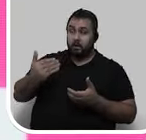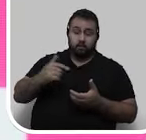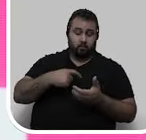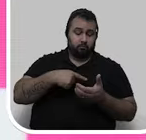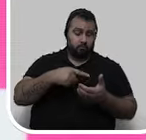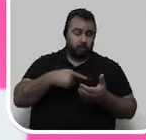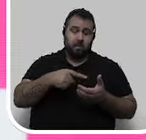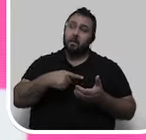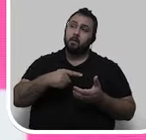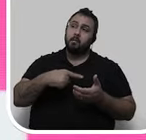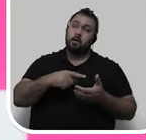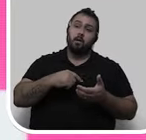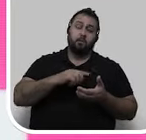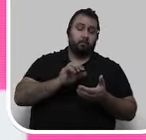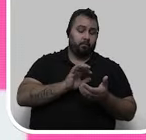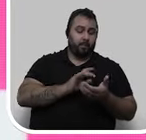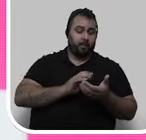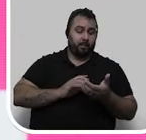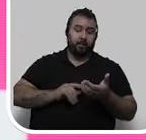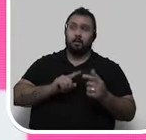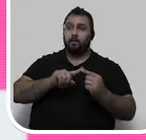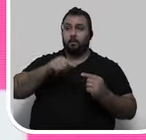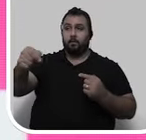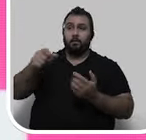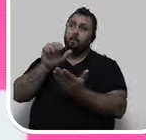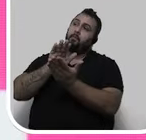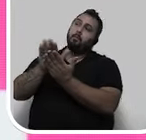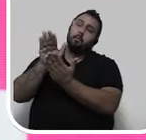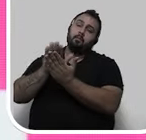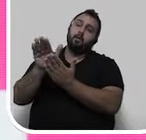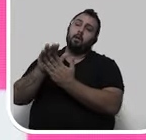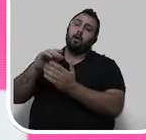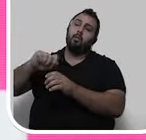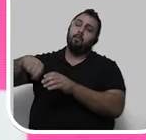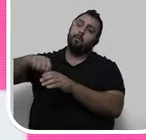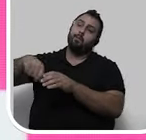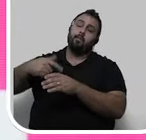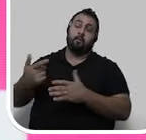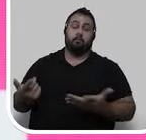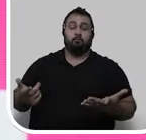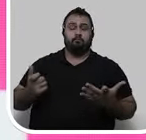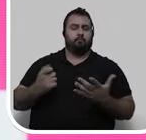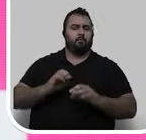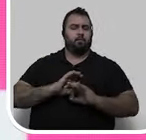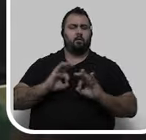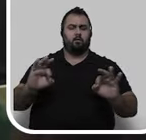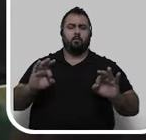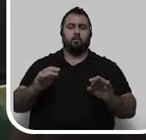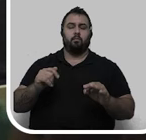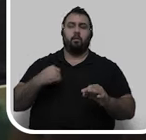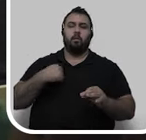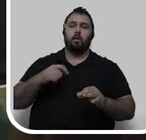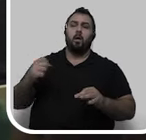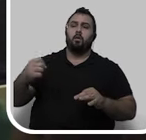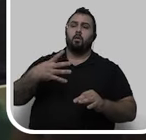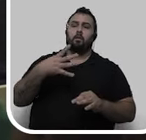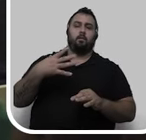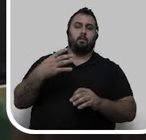celular, e aí imprime lá na cozinha. É uma baita inovação tecnológica, né? É no nosso dia a dia, do nosso métier, mas...